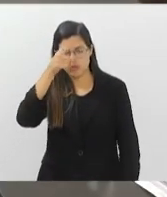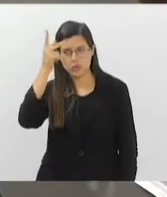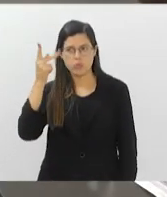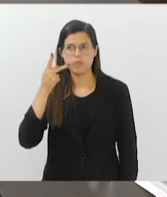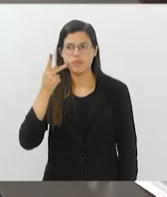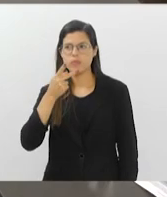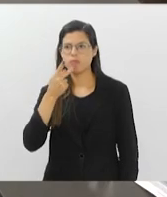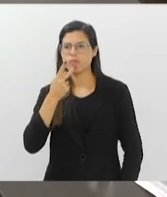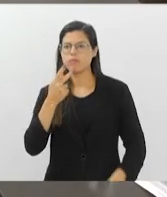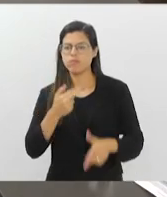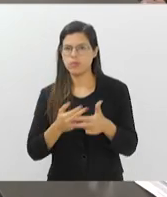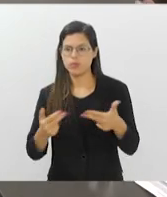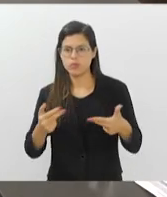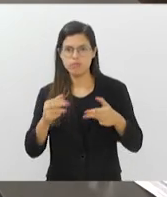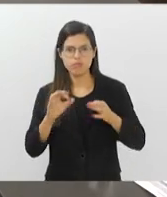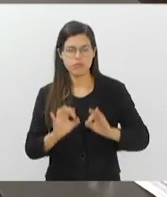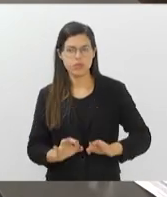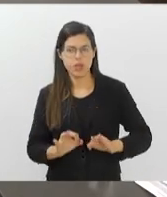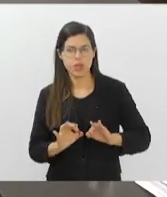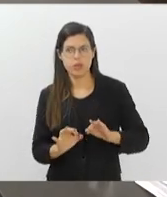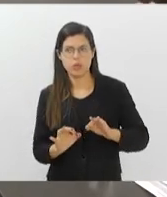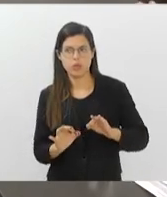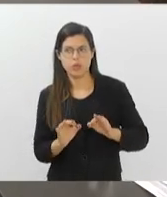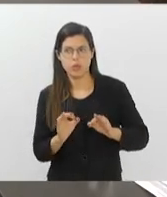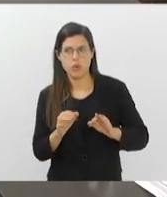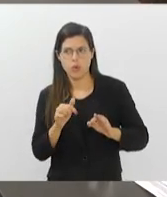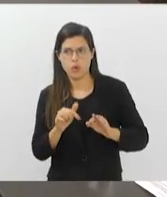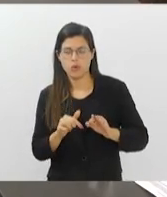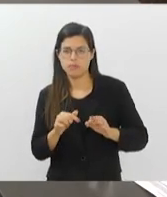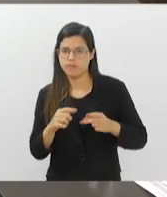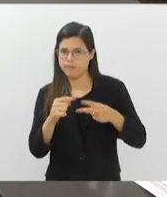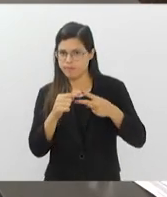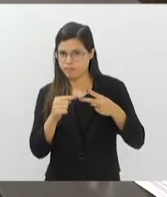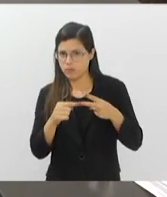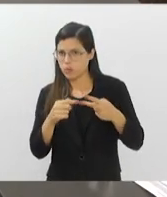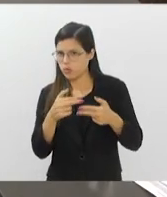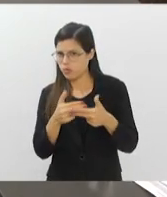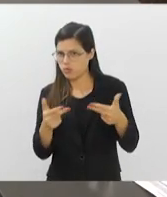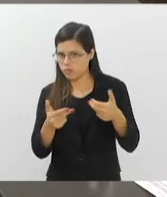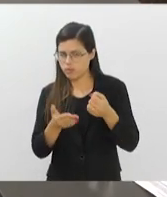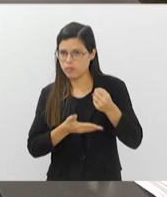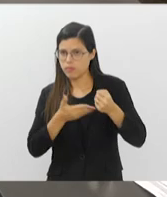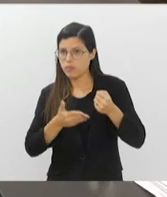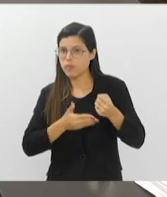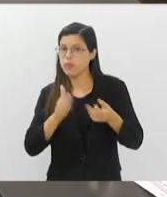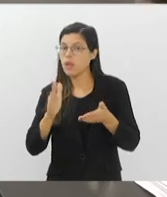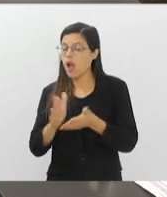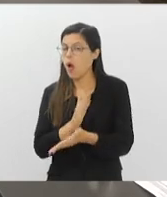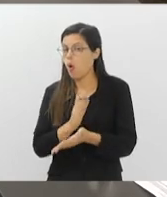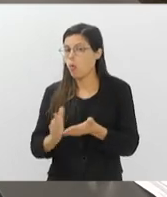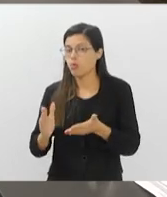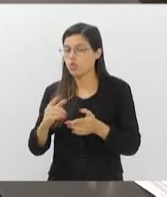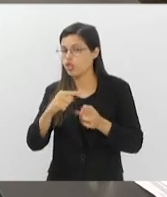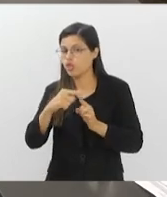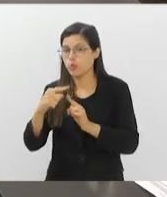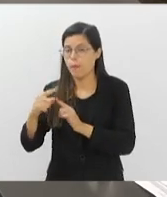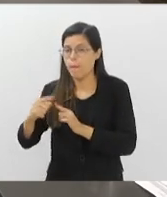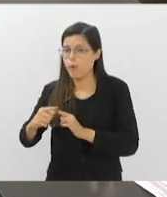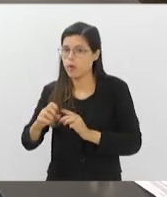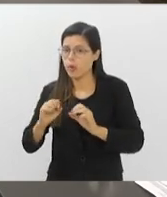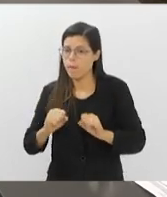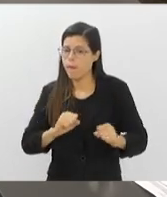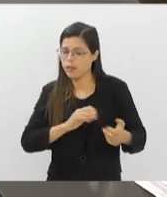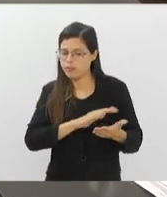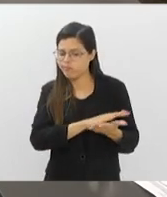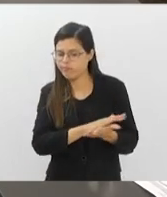Deixa eu dizer, o fundamento que não está sendo posto em causa são dois. Primeiro, são algumas espécies ameaçadas de extinção. Depois, por estarem